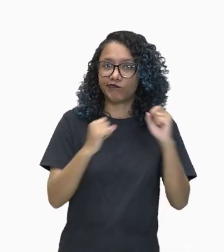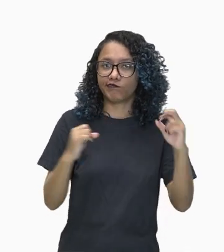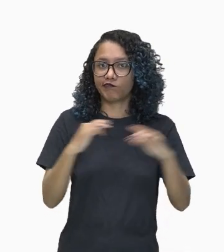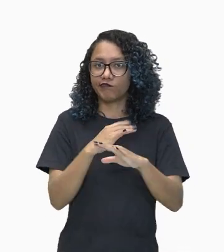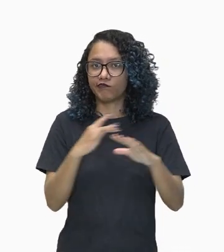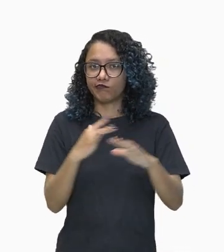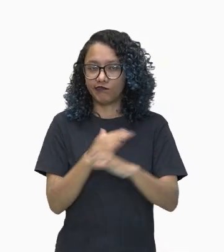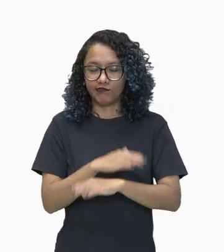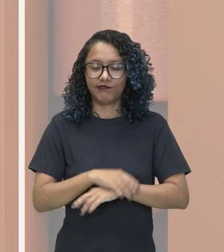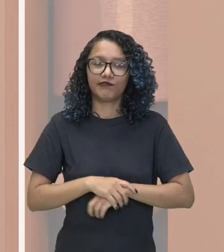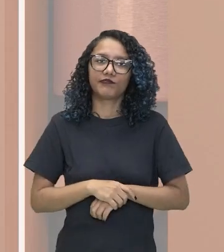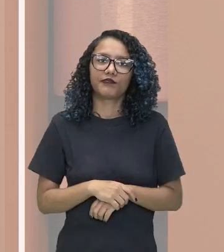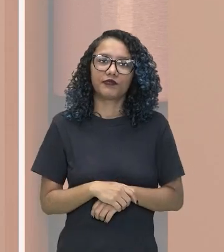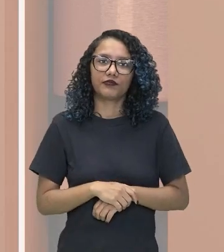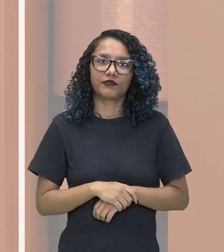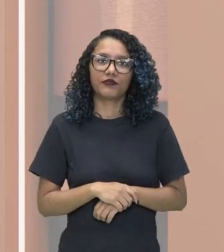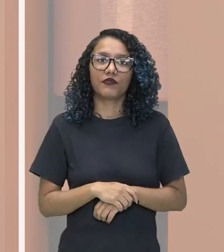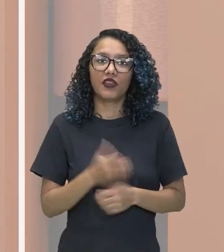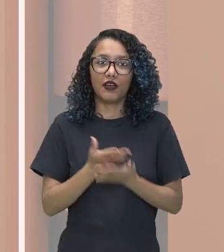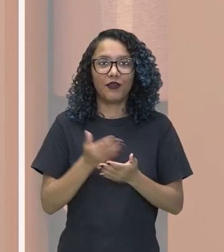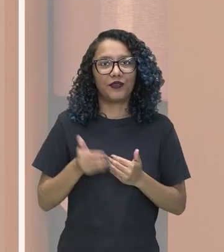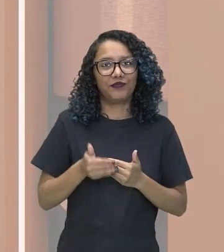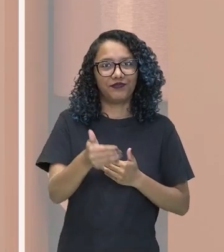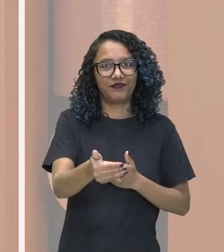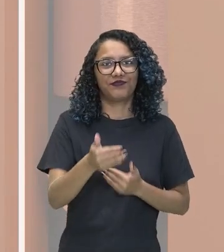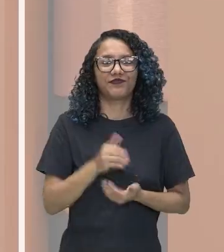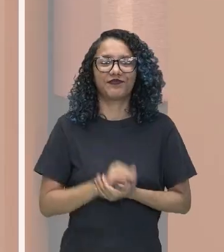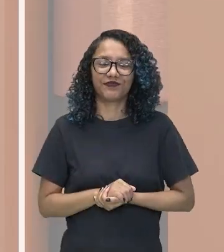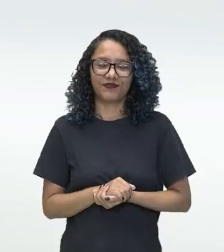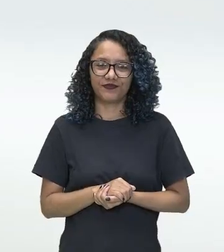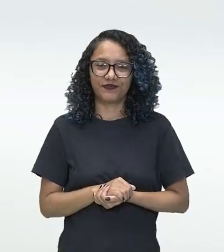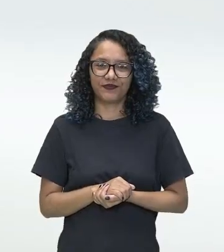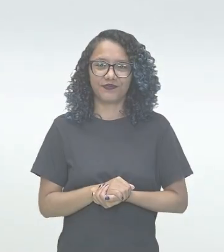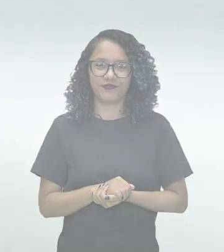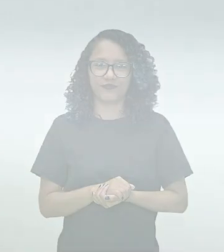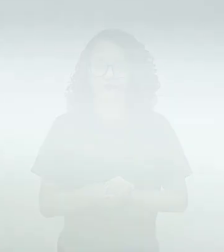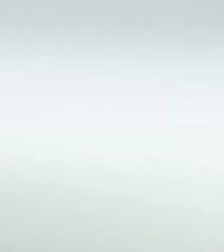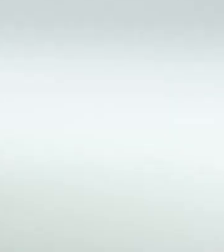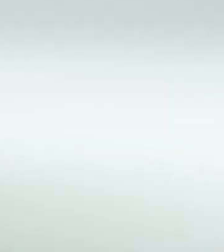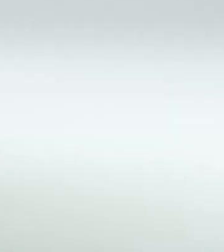industrial urbano. Então, vamos lá dar início à nossa aula.